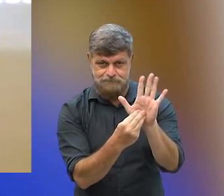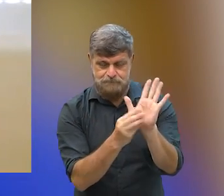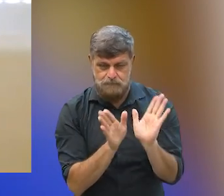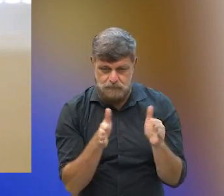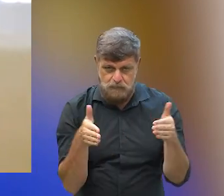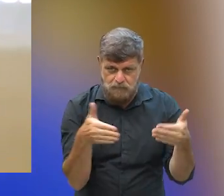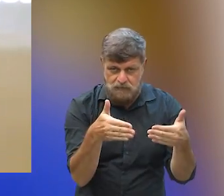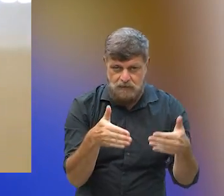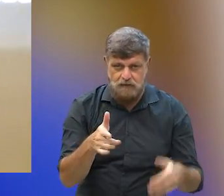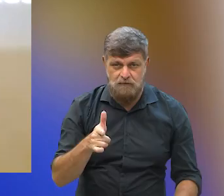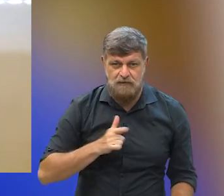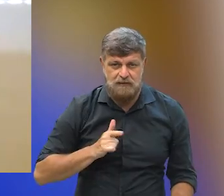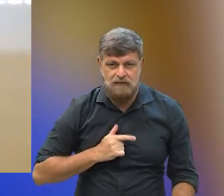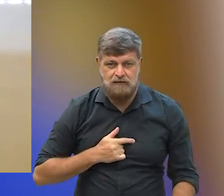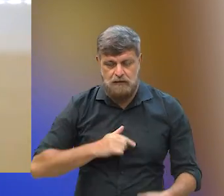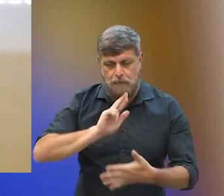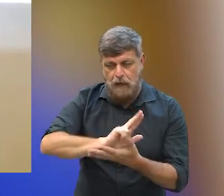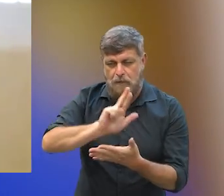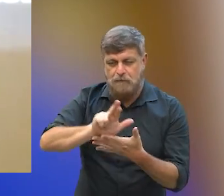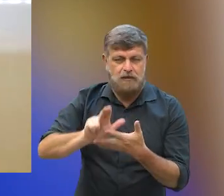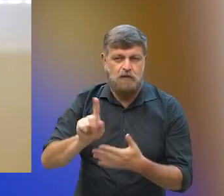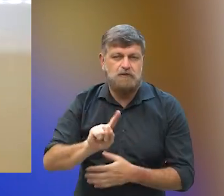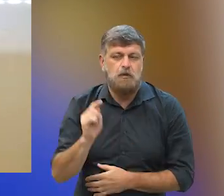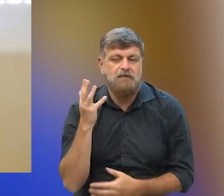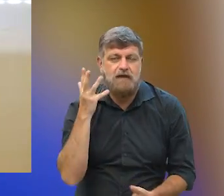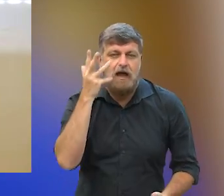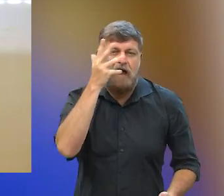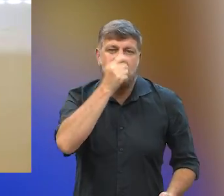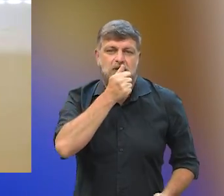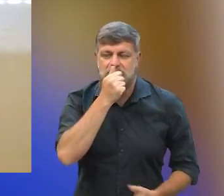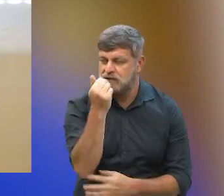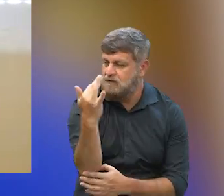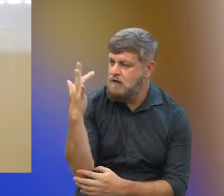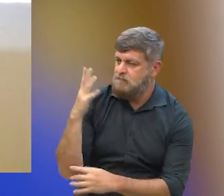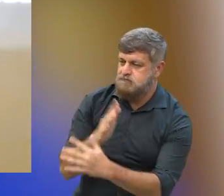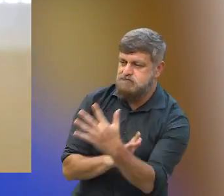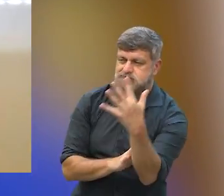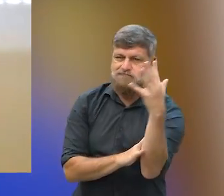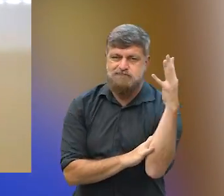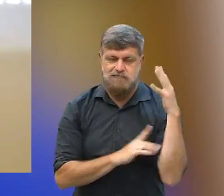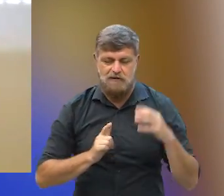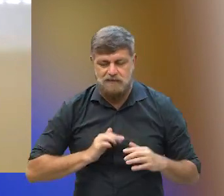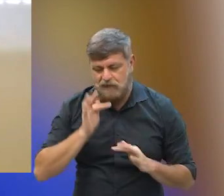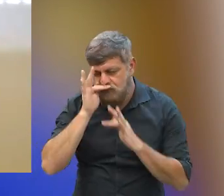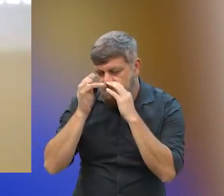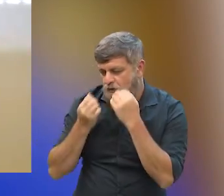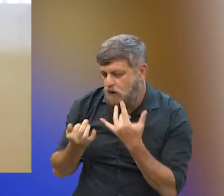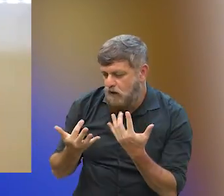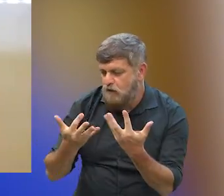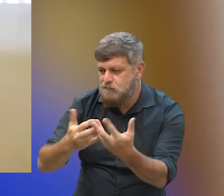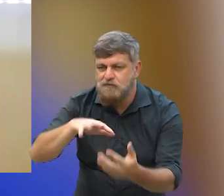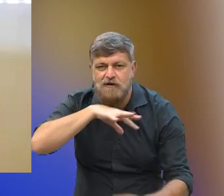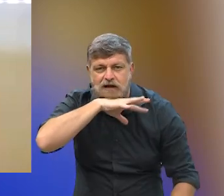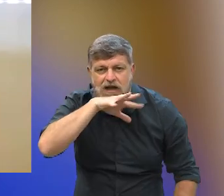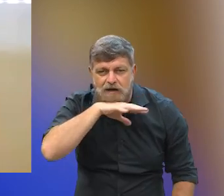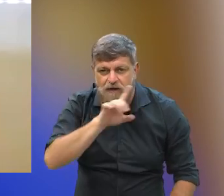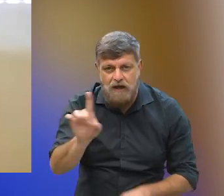essa biodiversidade não é só para ficar bonita, as florestas, ter a fauna e a flora, né? Ela